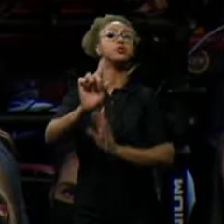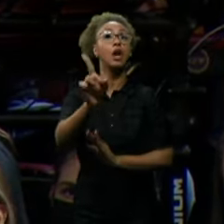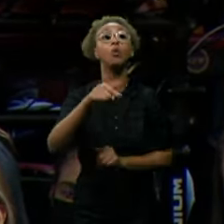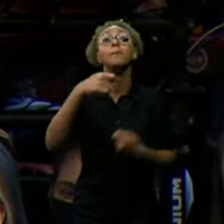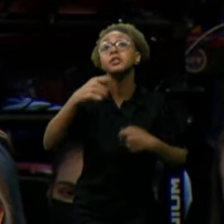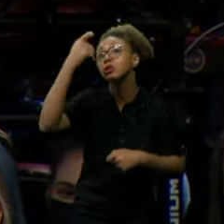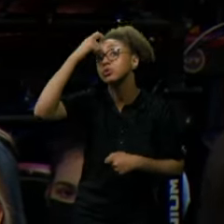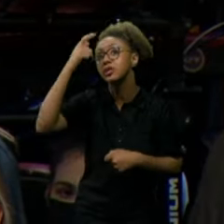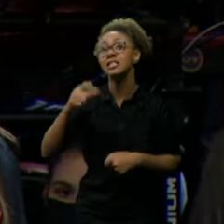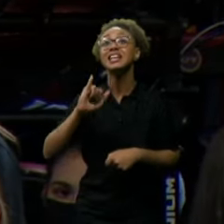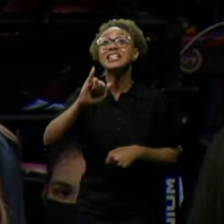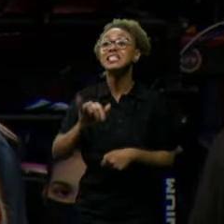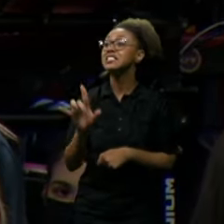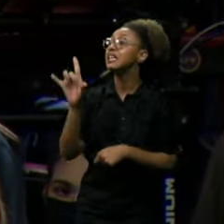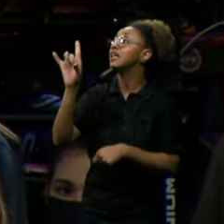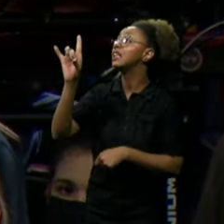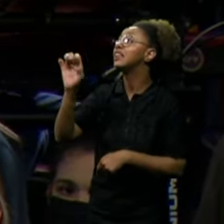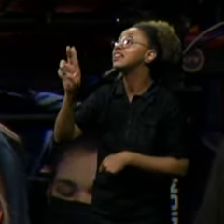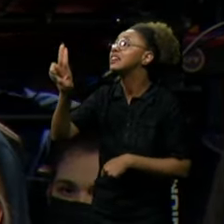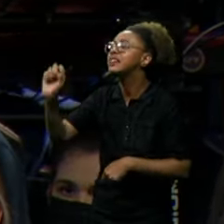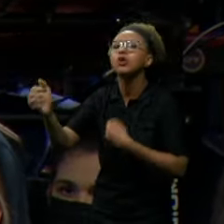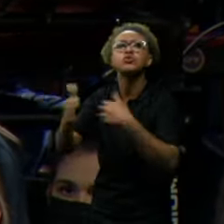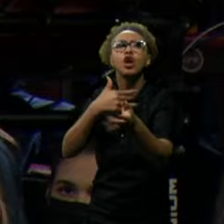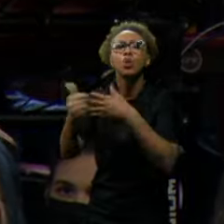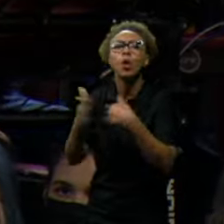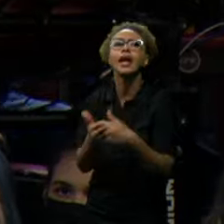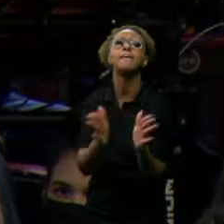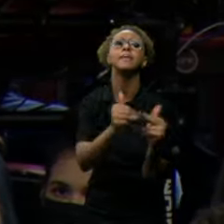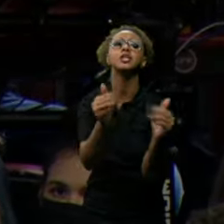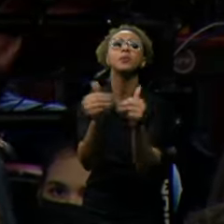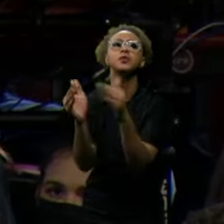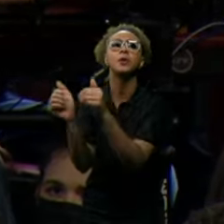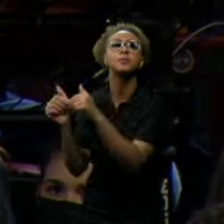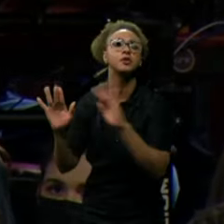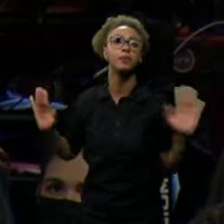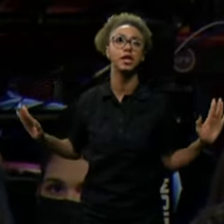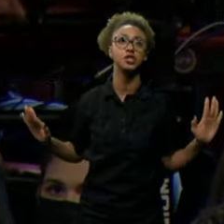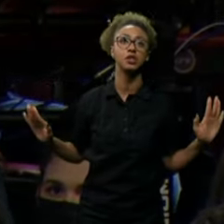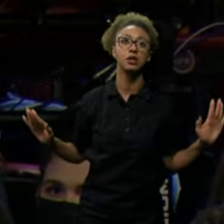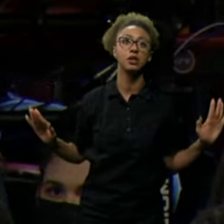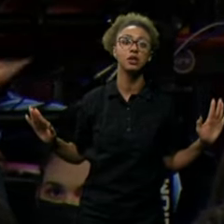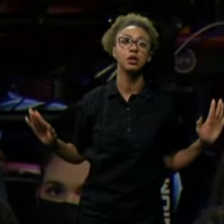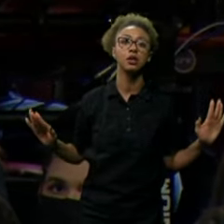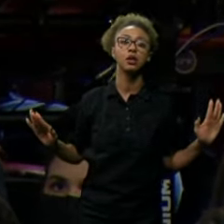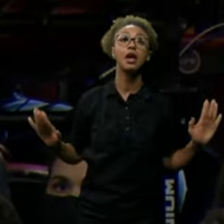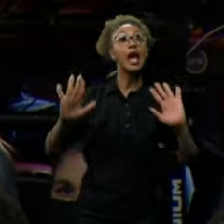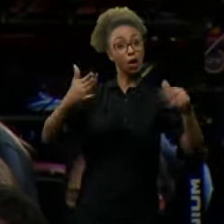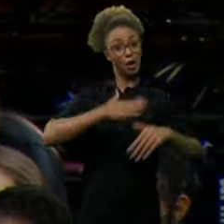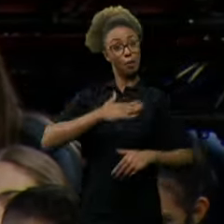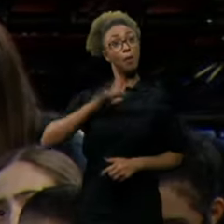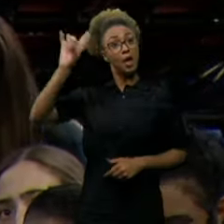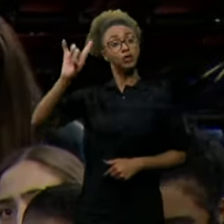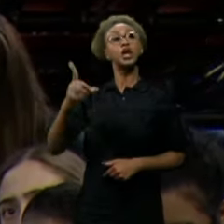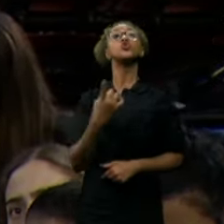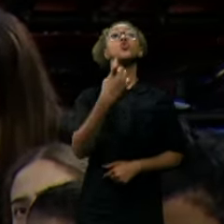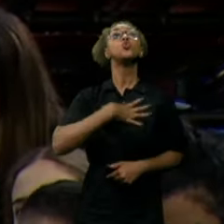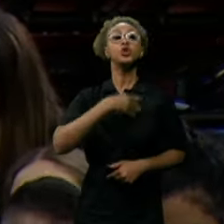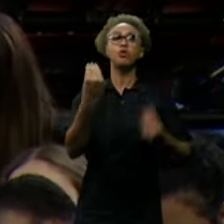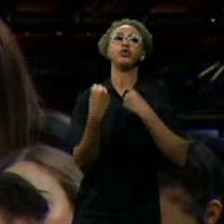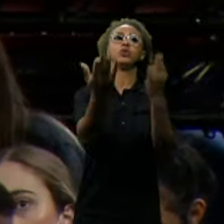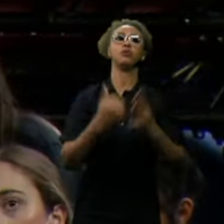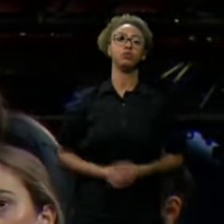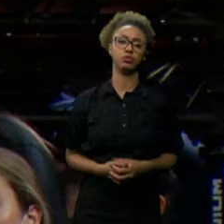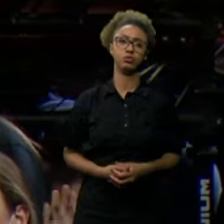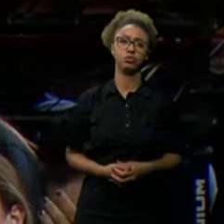pessoa de consciência todo Deus que você conhece ele te pega alguma coisa eu tenho que a gente conhece teu filho é o único Deus que eu conheço ele vai te pedir deu Olha